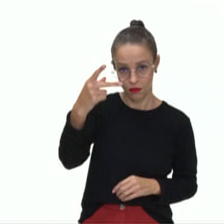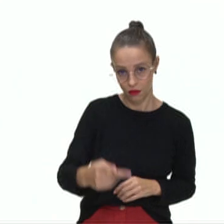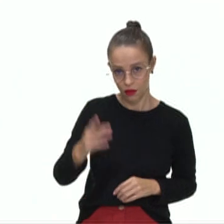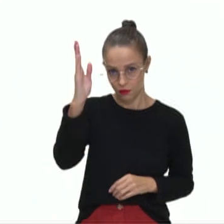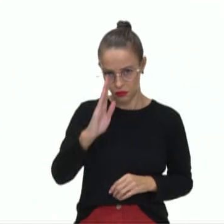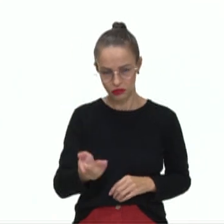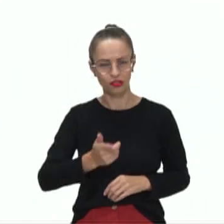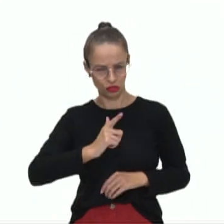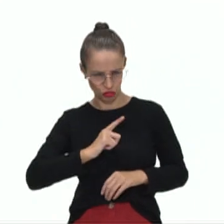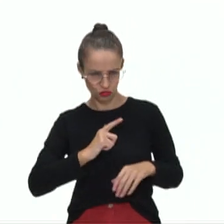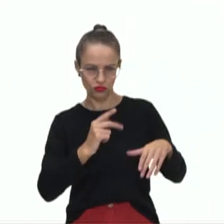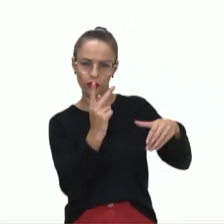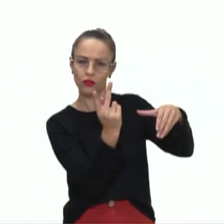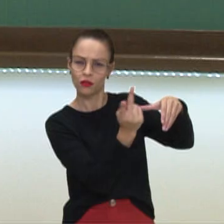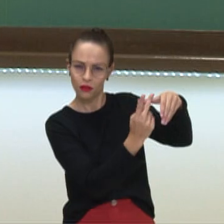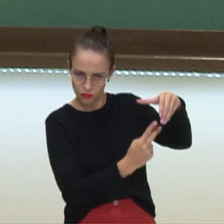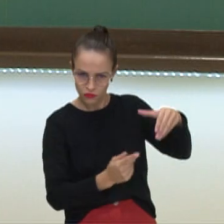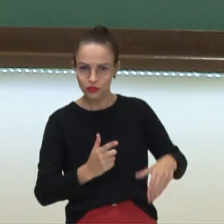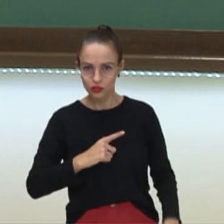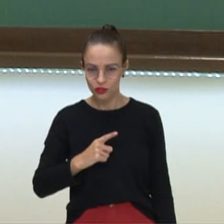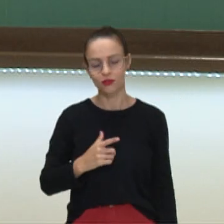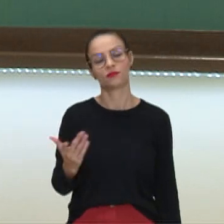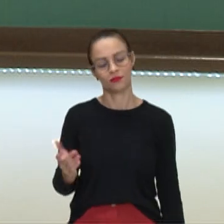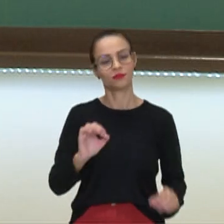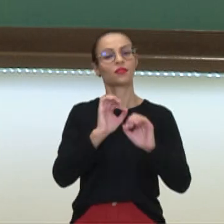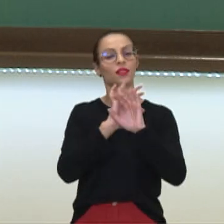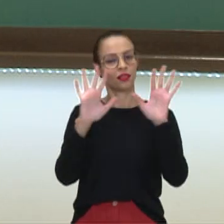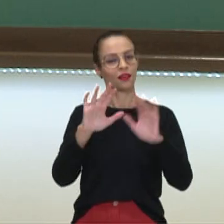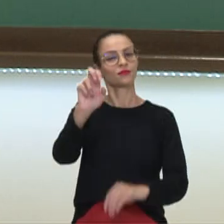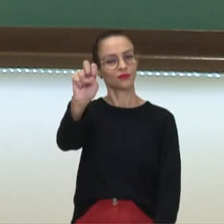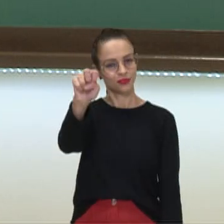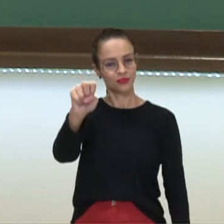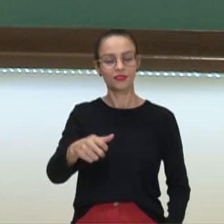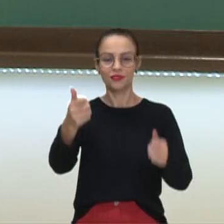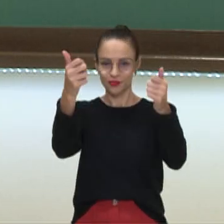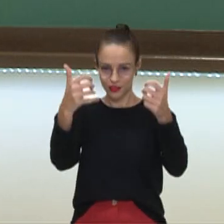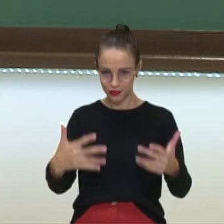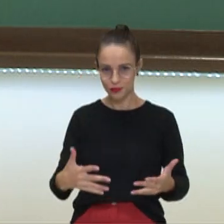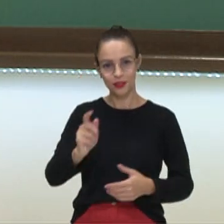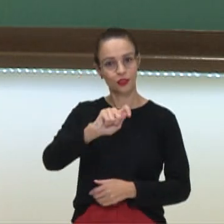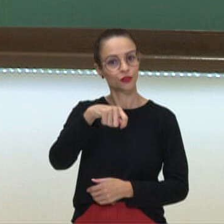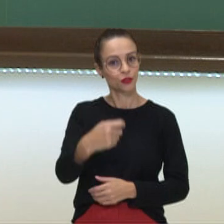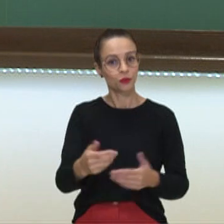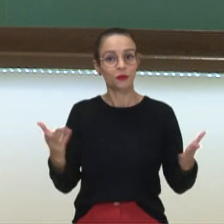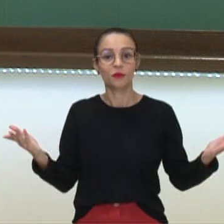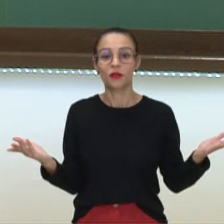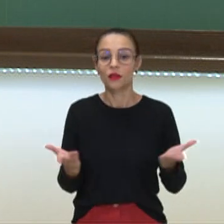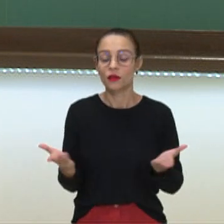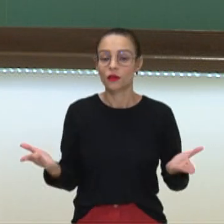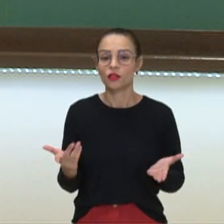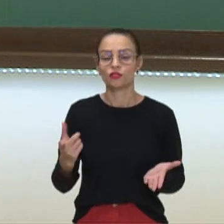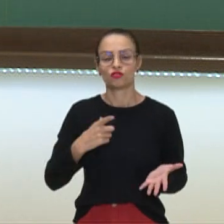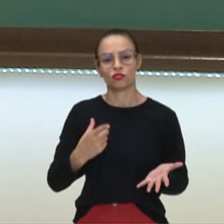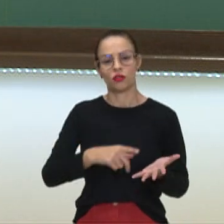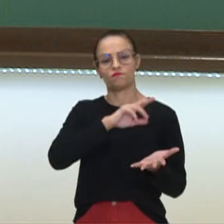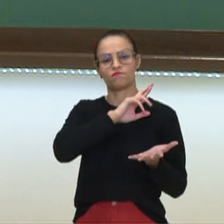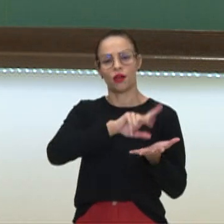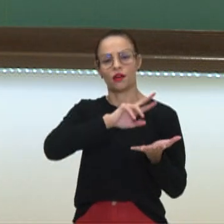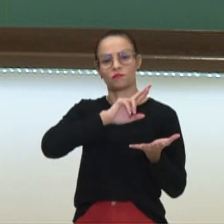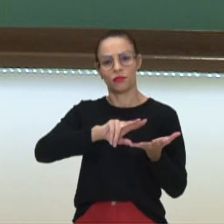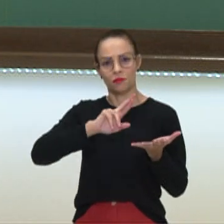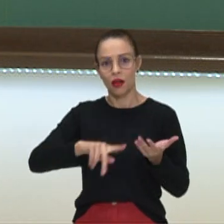existia arte rupestre? Claro que sim, a gente vai falar sobre elas, né? Então, tinha muitas coisas que podiam